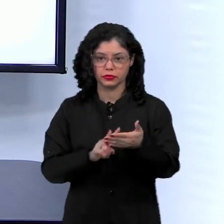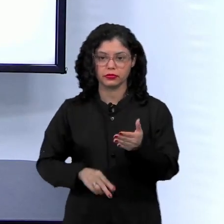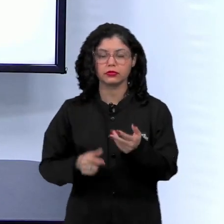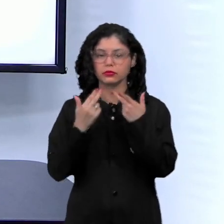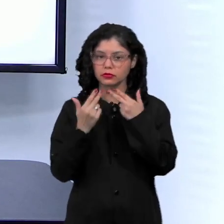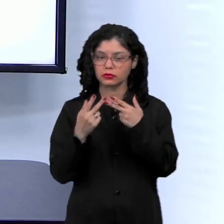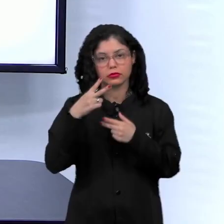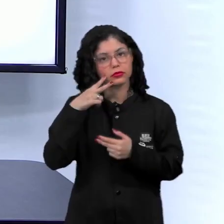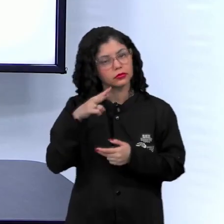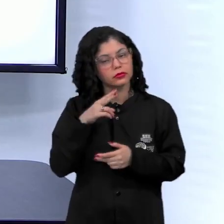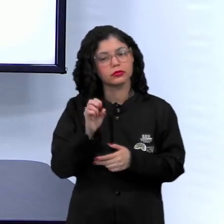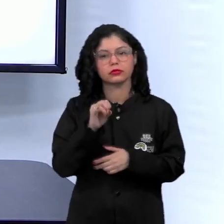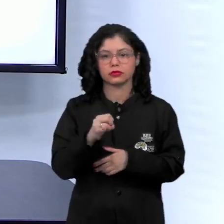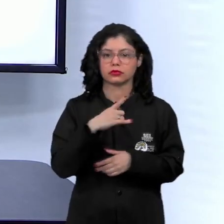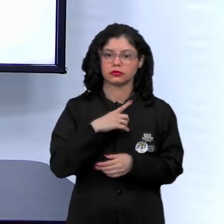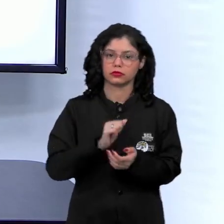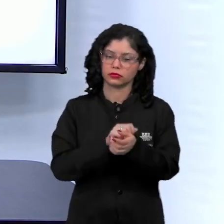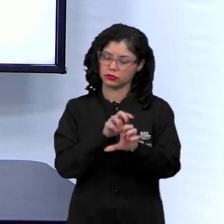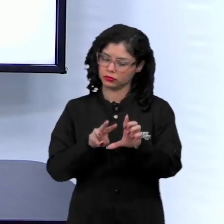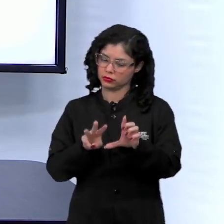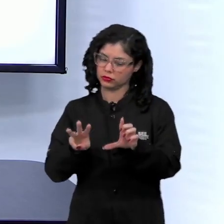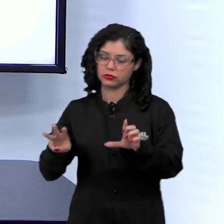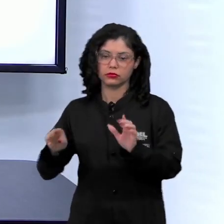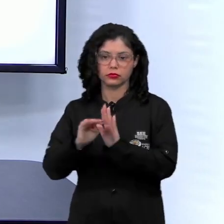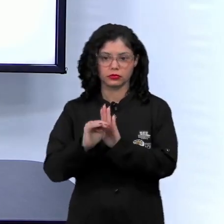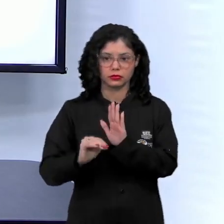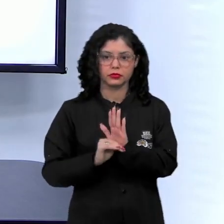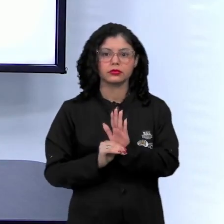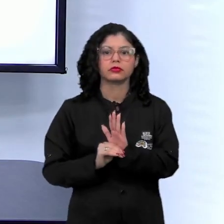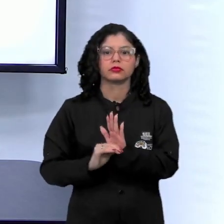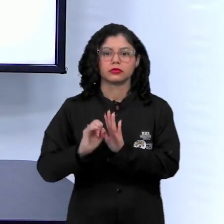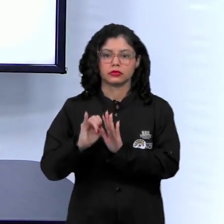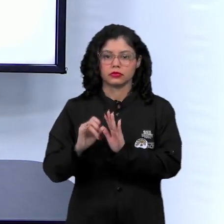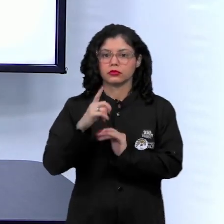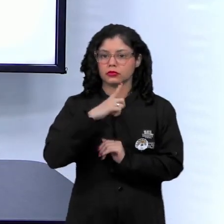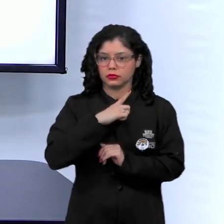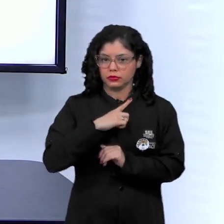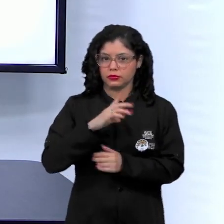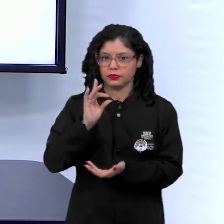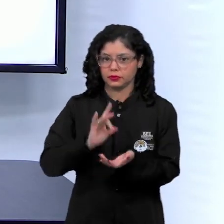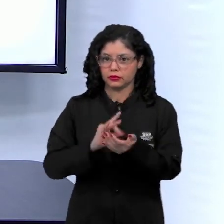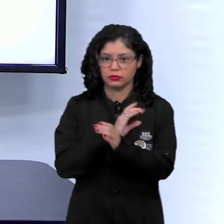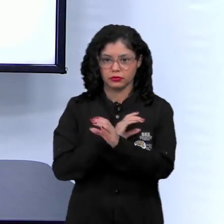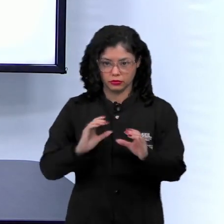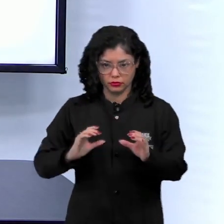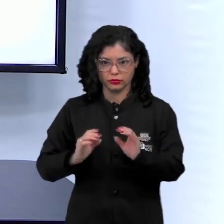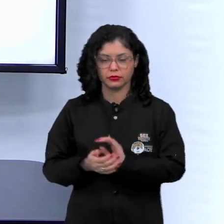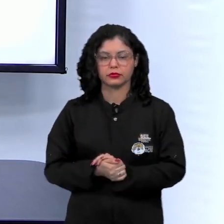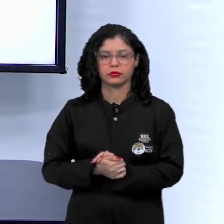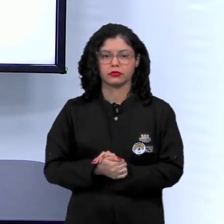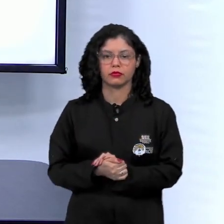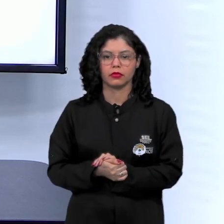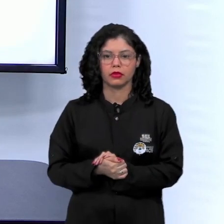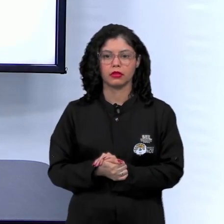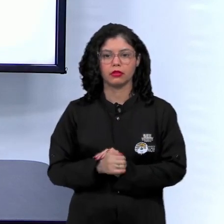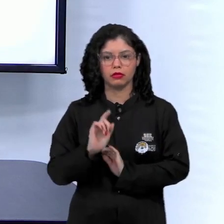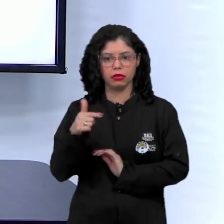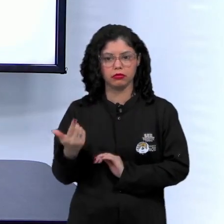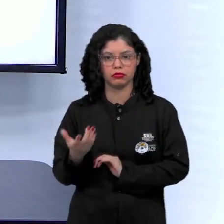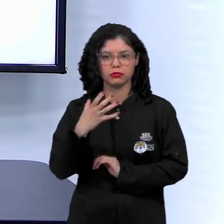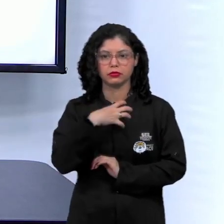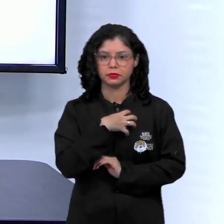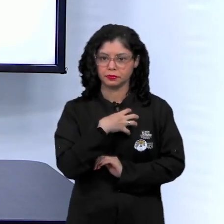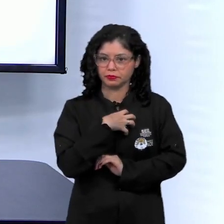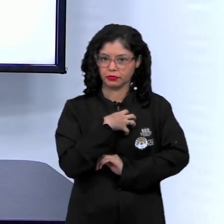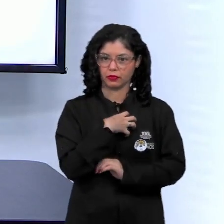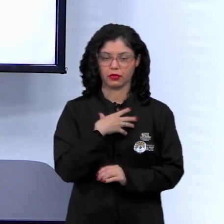notícia, verificar aquele linkzinho que vem abaixo, se a fonte é confiável ou não. Em outro momento,